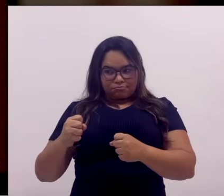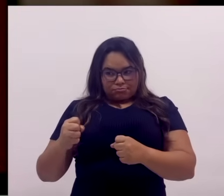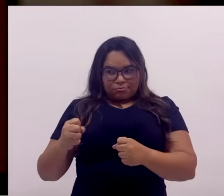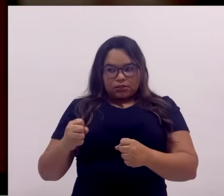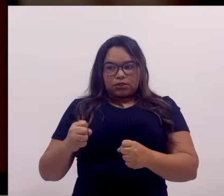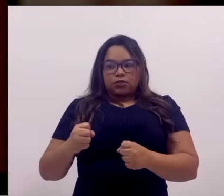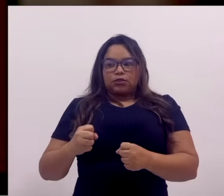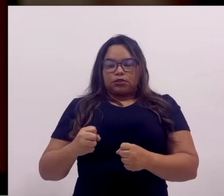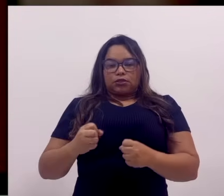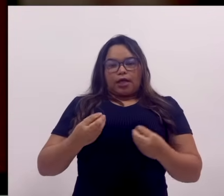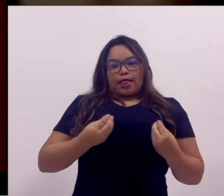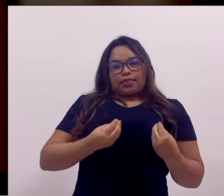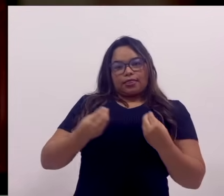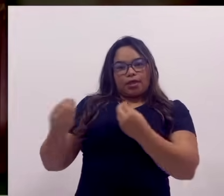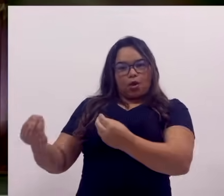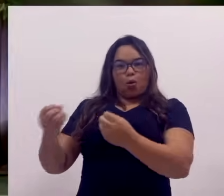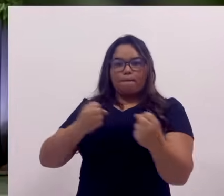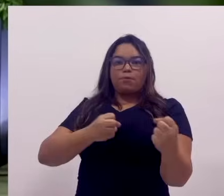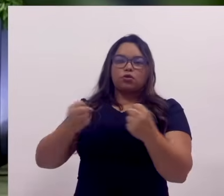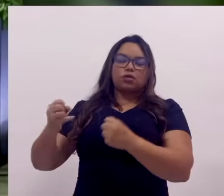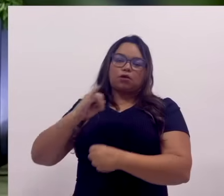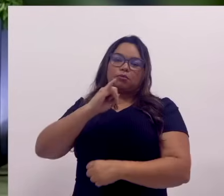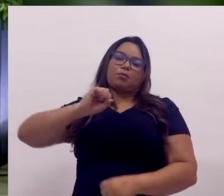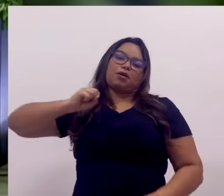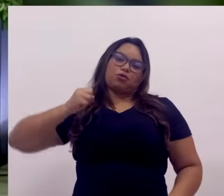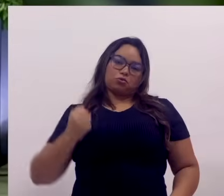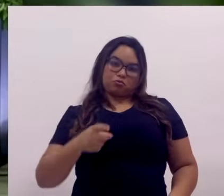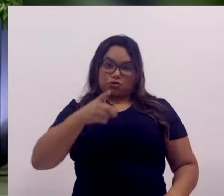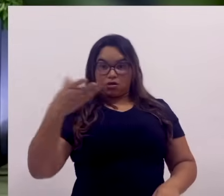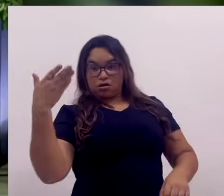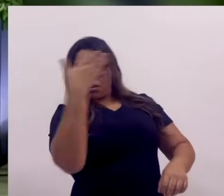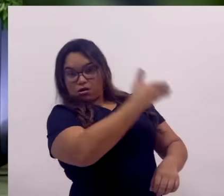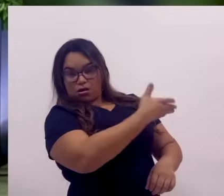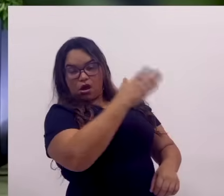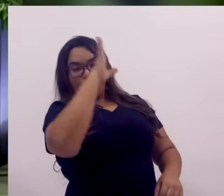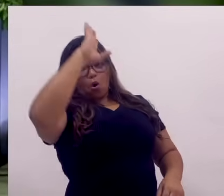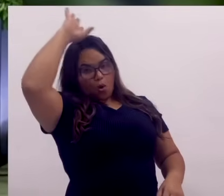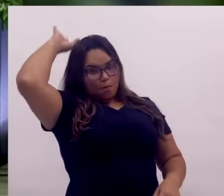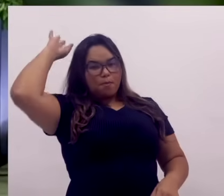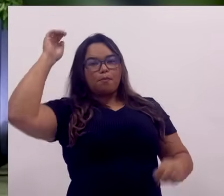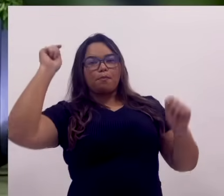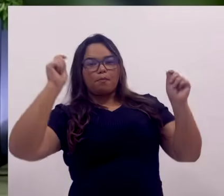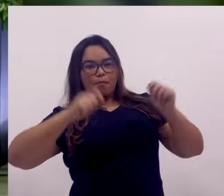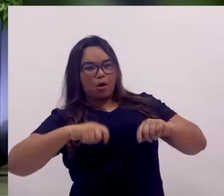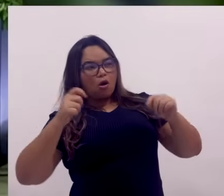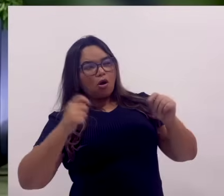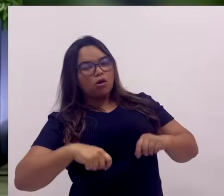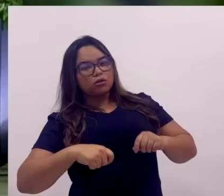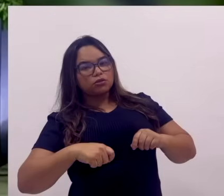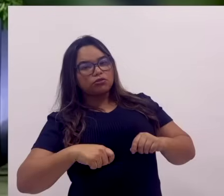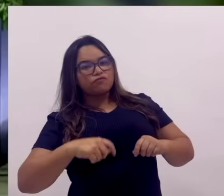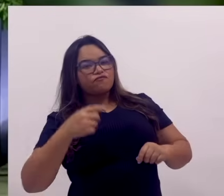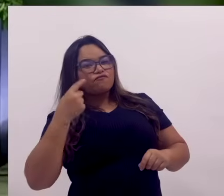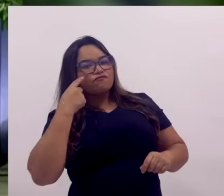vai a Roma hoje, pode encontrar relacionadas ao imperador romano as letras PM, Pontifex